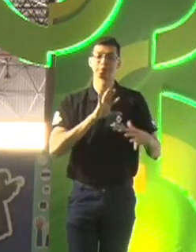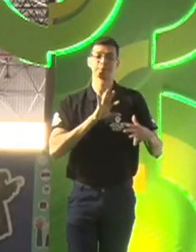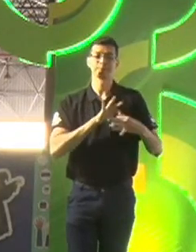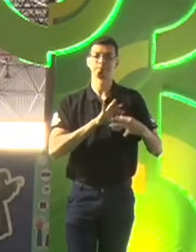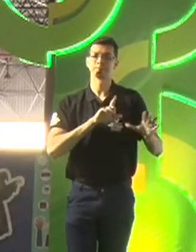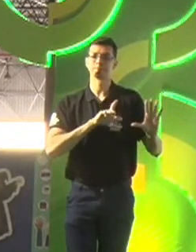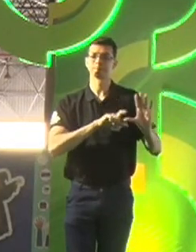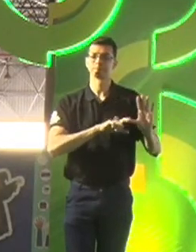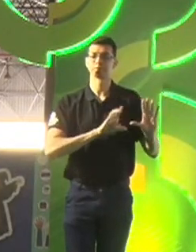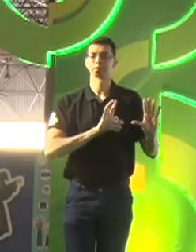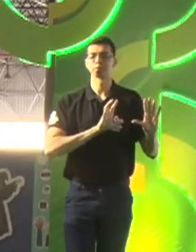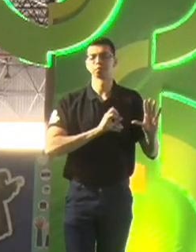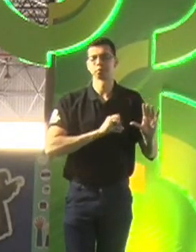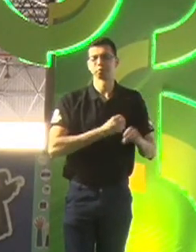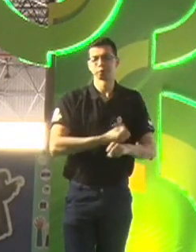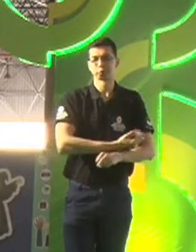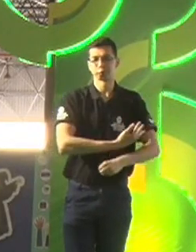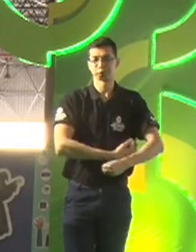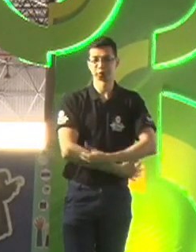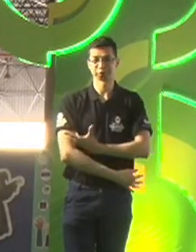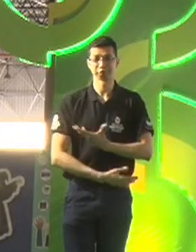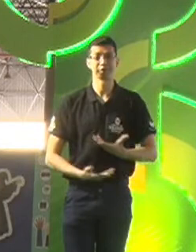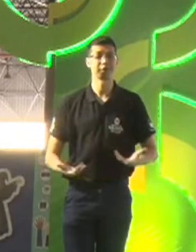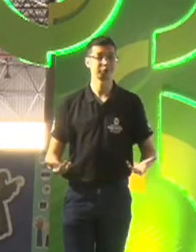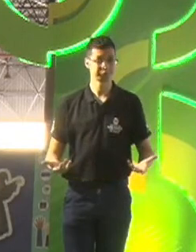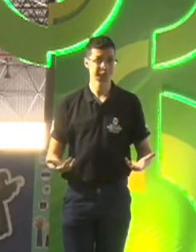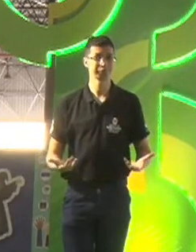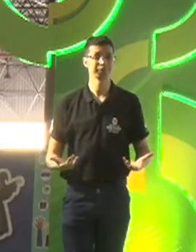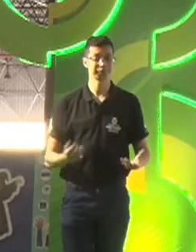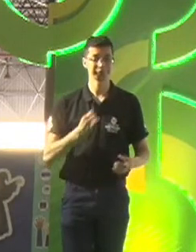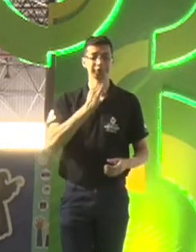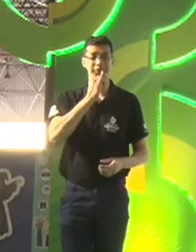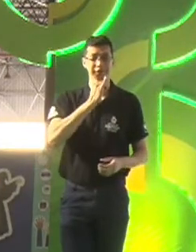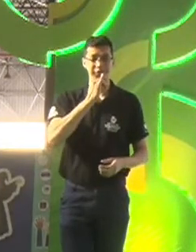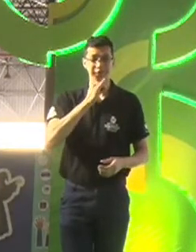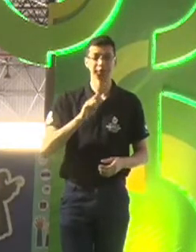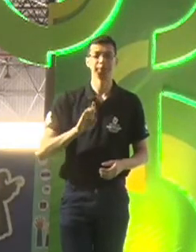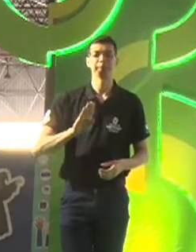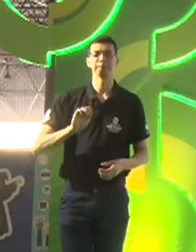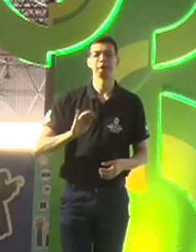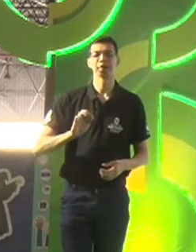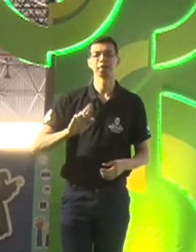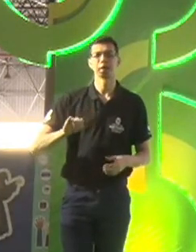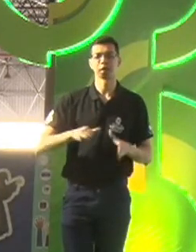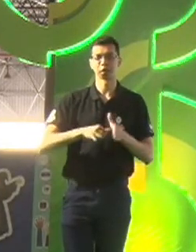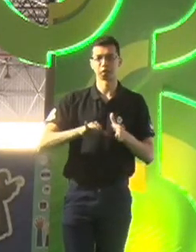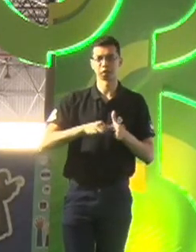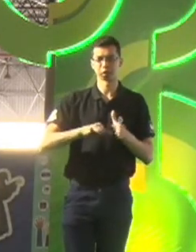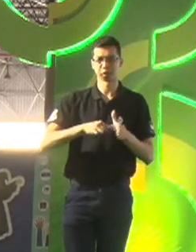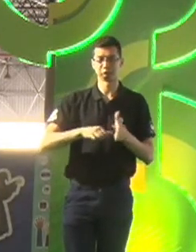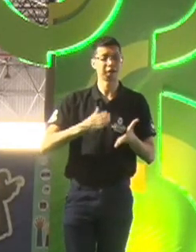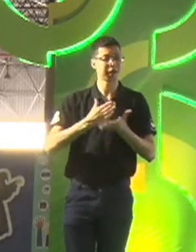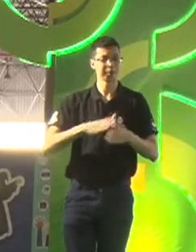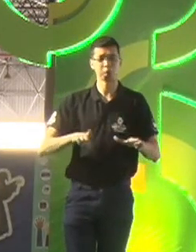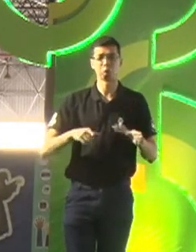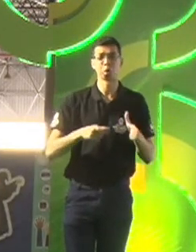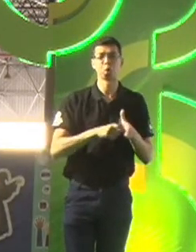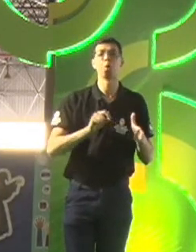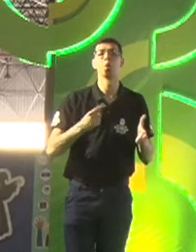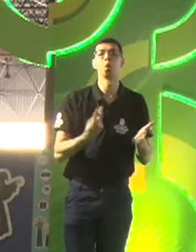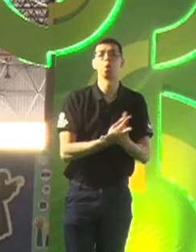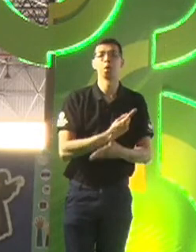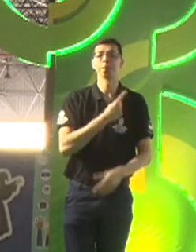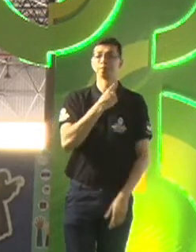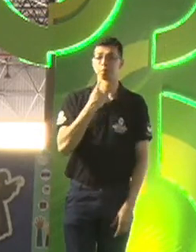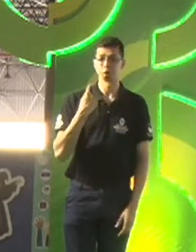desses Laços afetivos que são se a bateria do seu robô que você tem acaba é o que que aconteceu Ele morreu você perdeu o seu